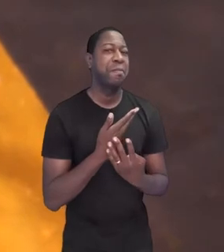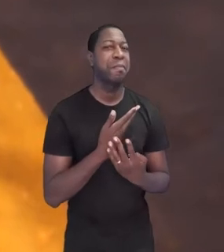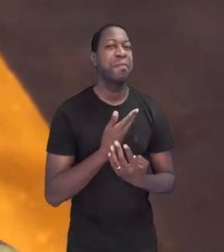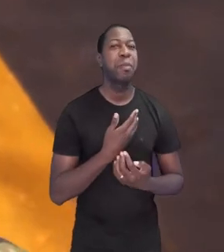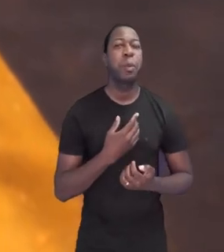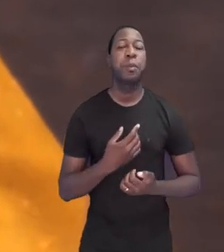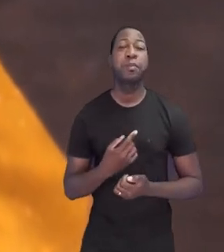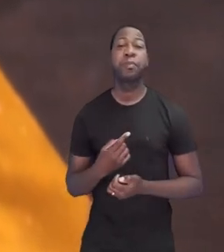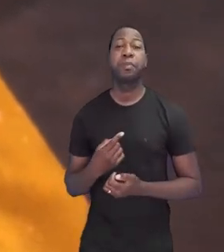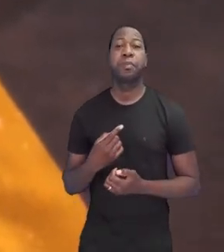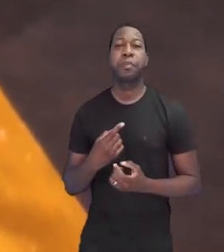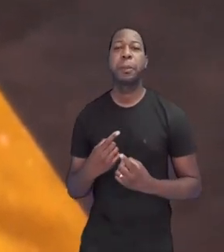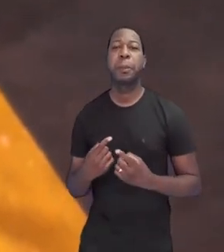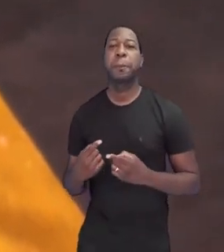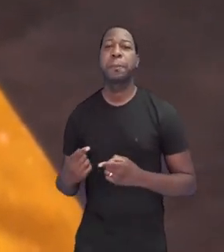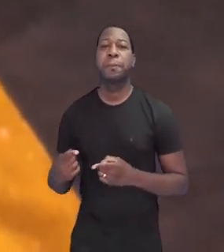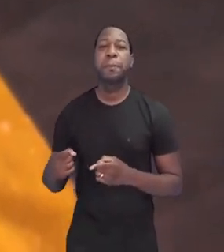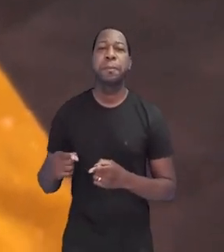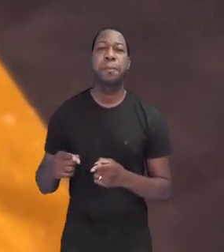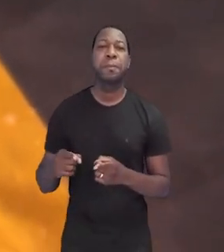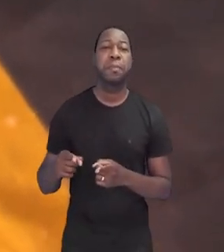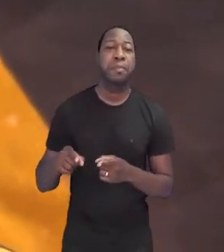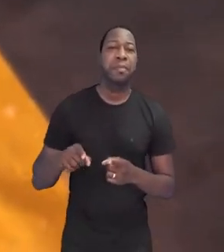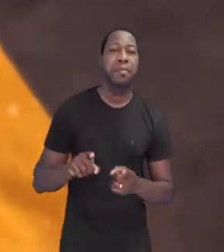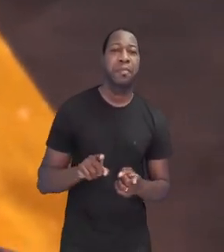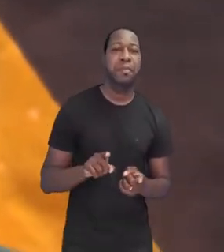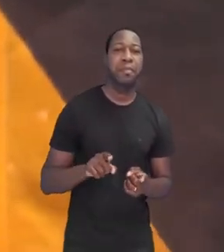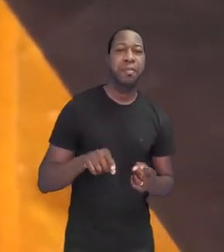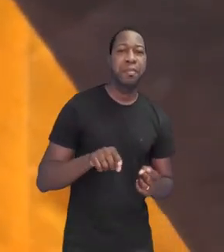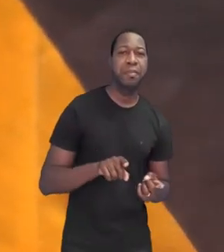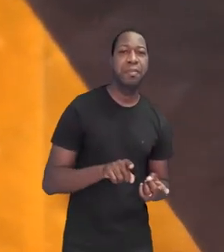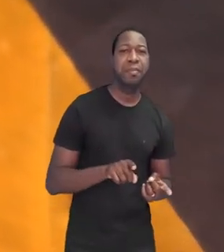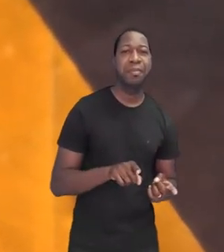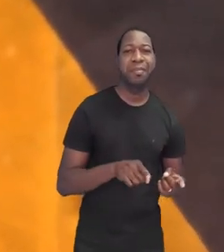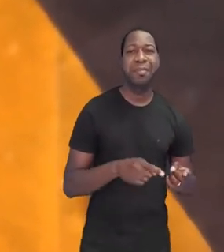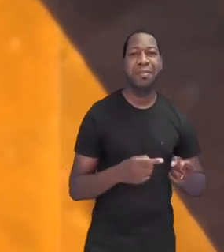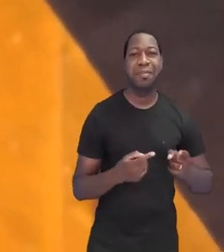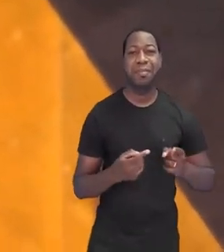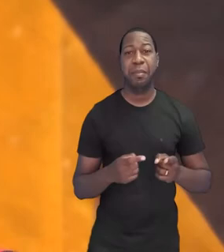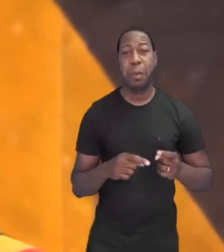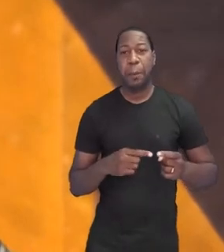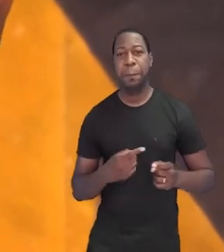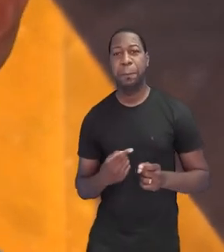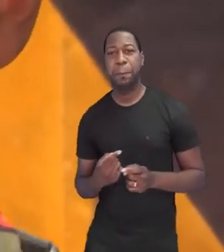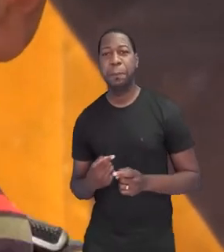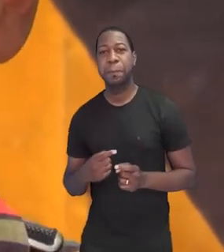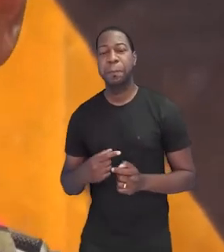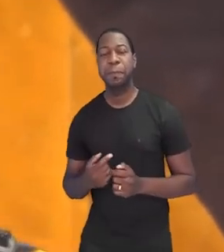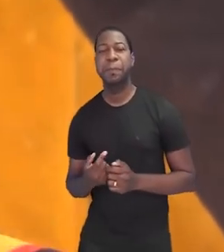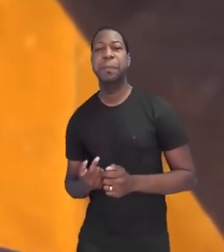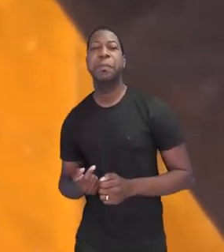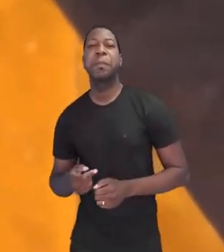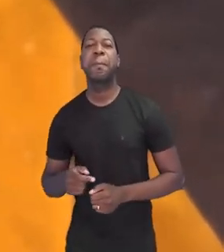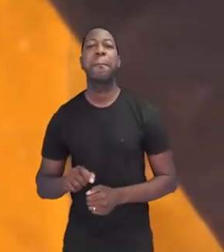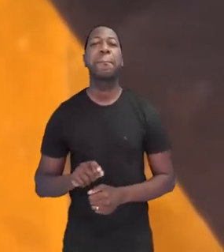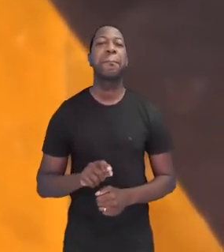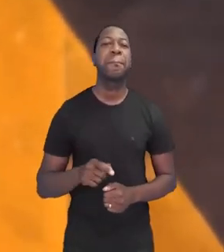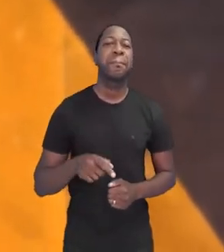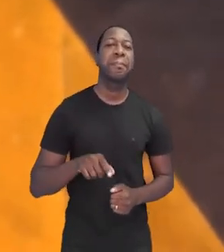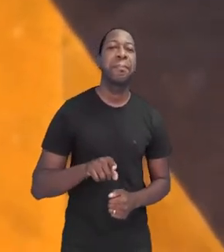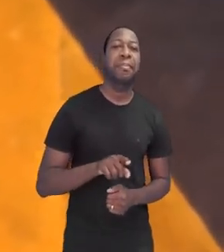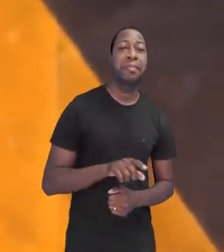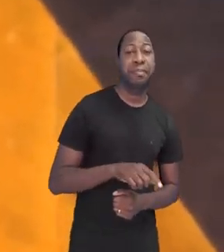La la yara la yara la, la la yara la yara la, la la yara